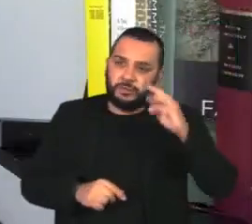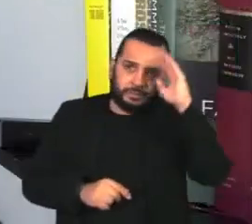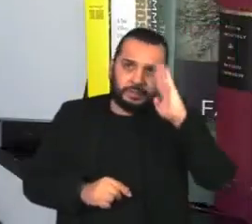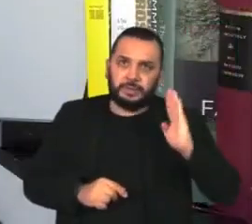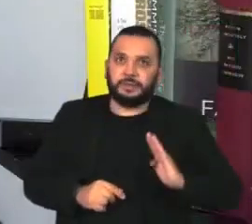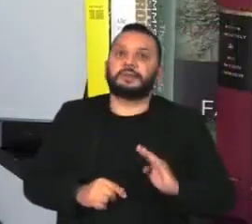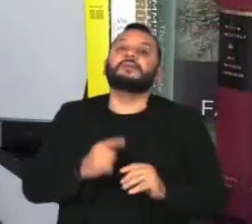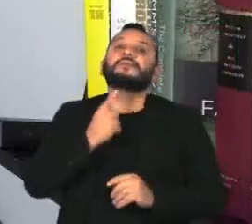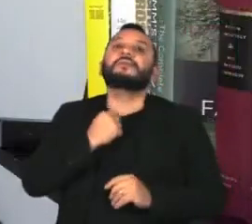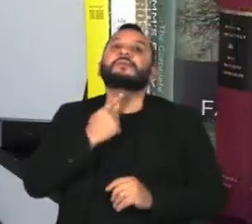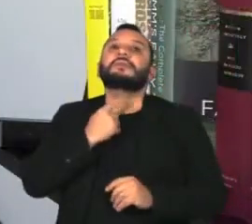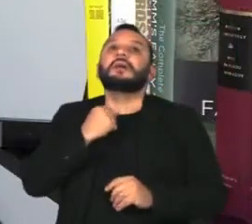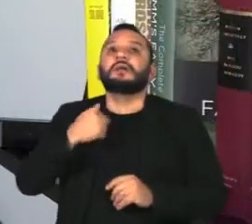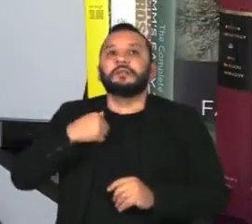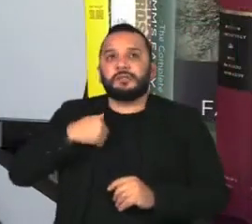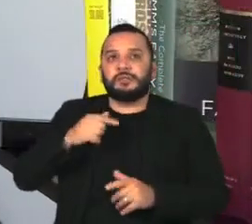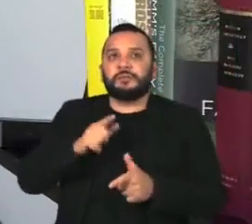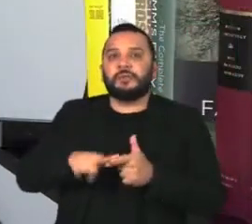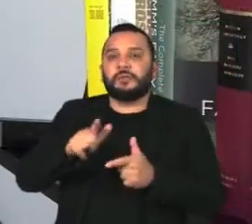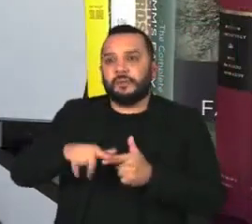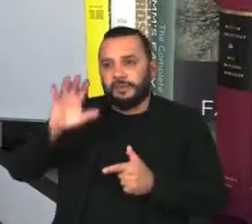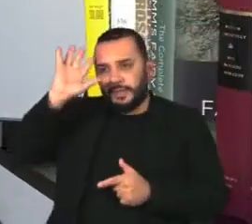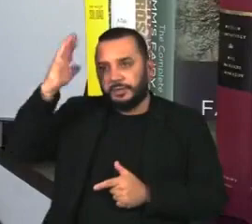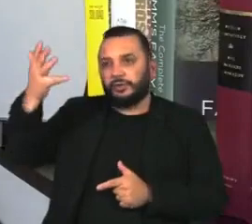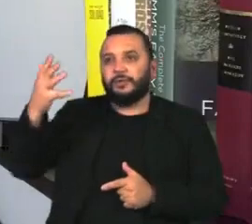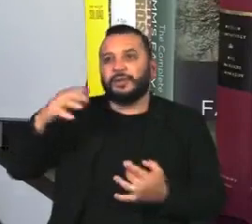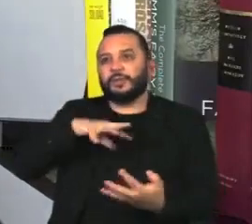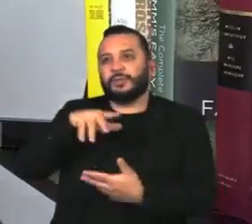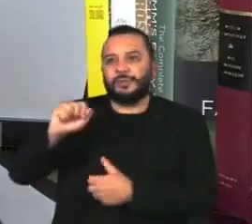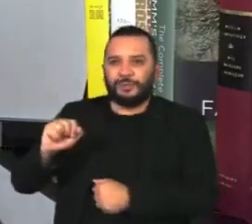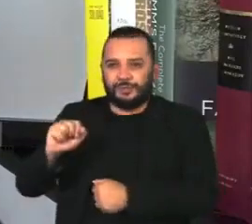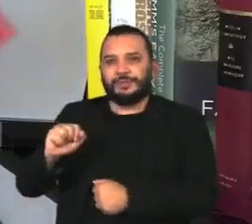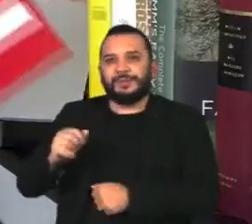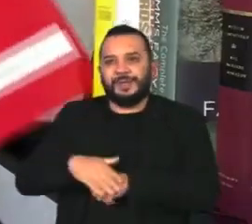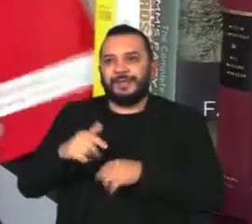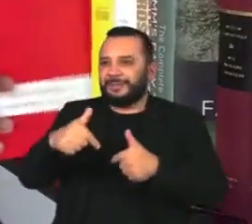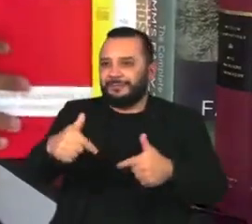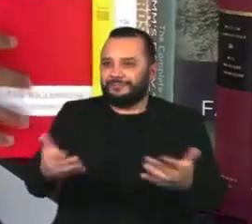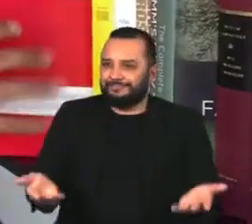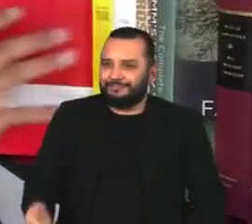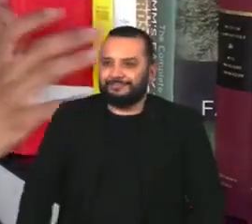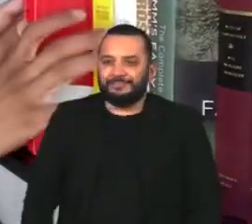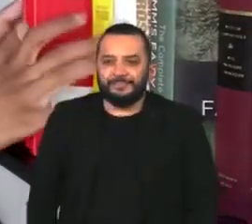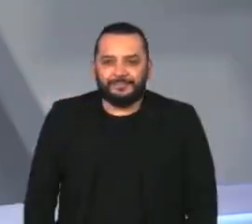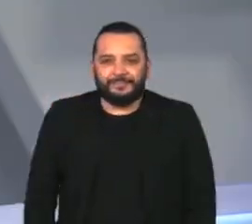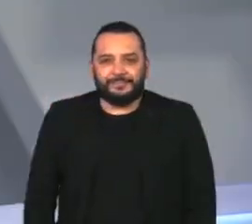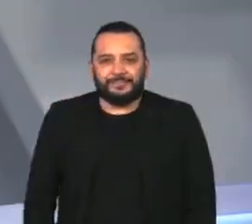Minha vontade é resolver algum problema no mundo e fazer isso.